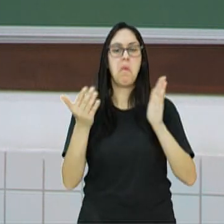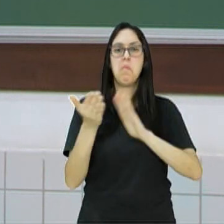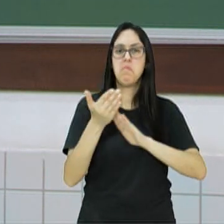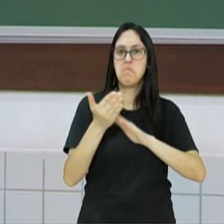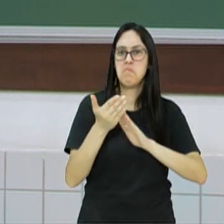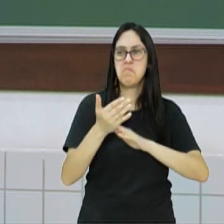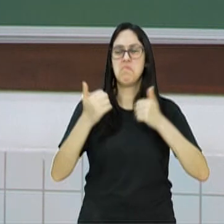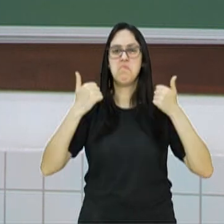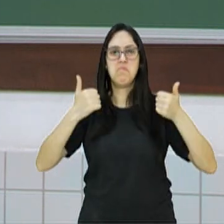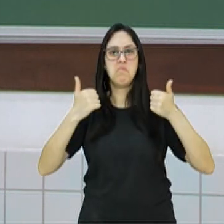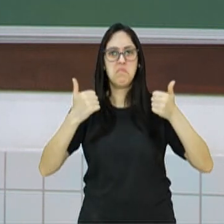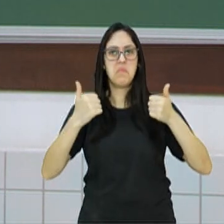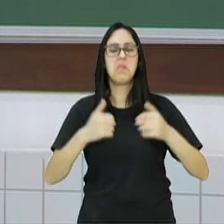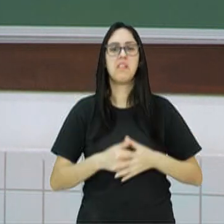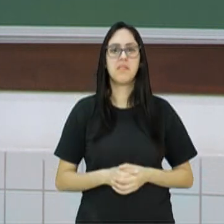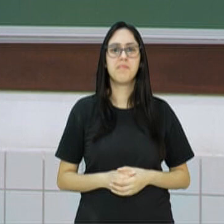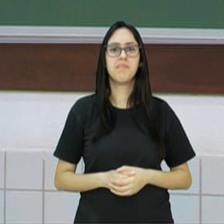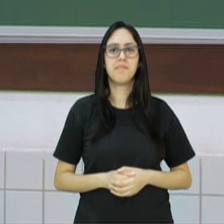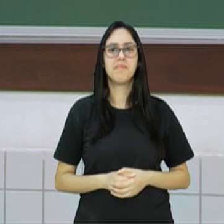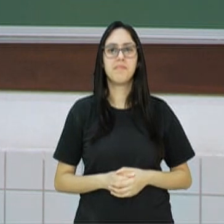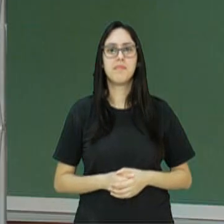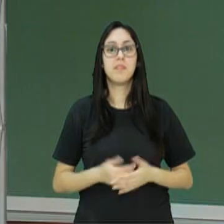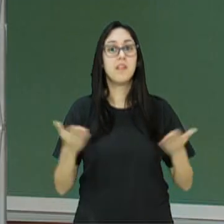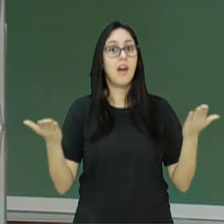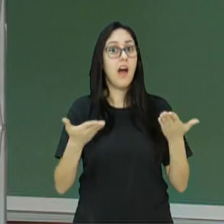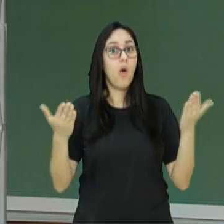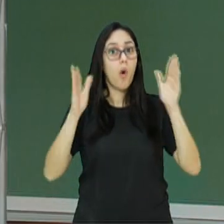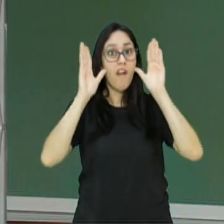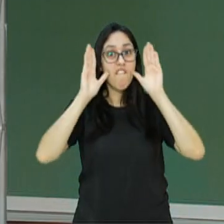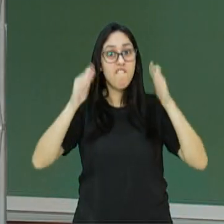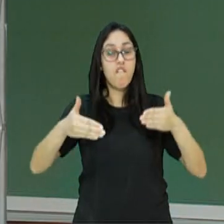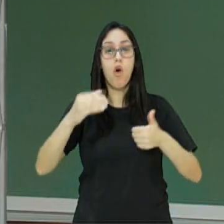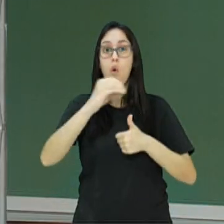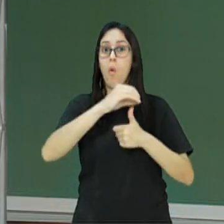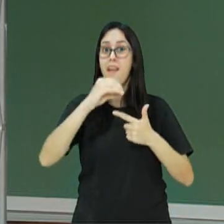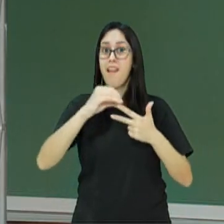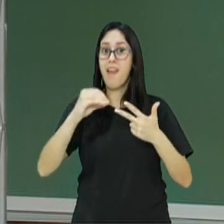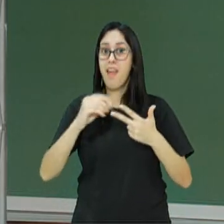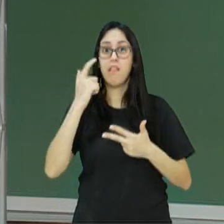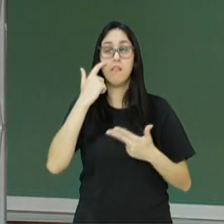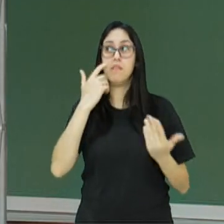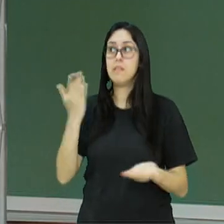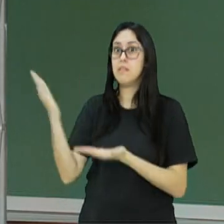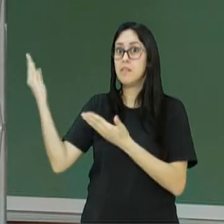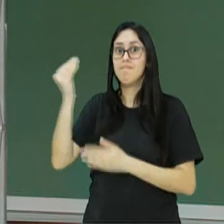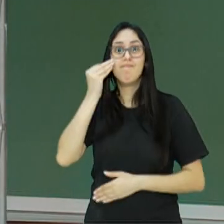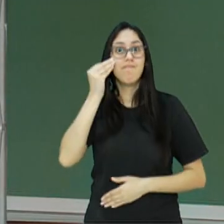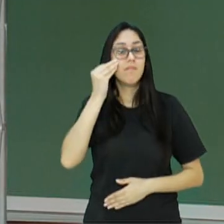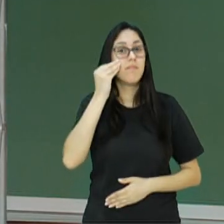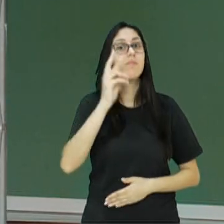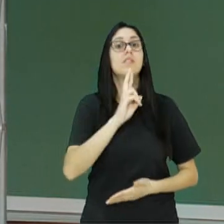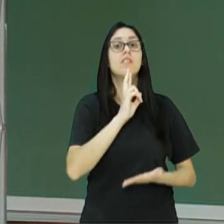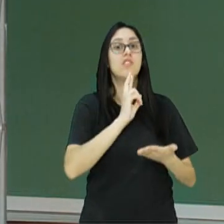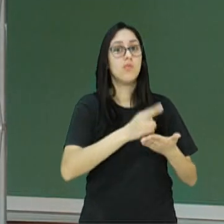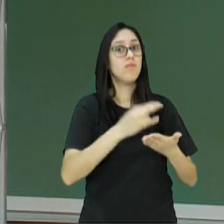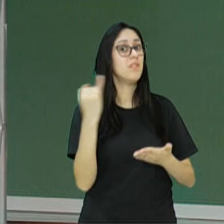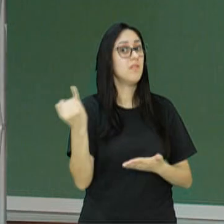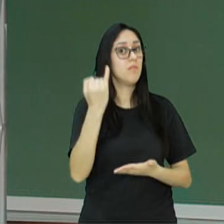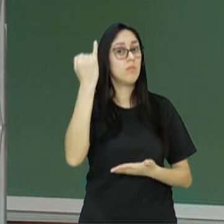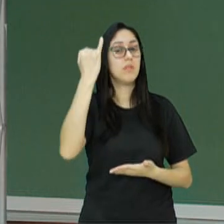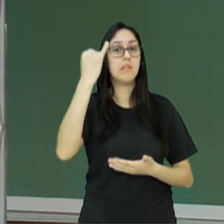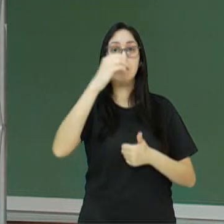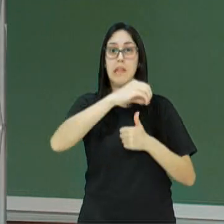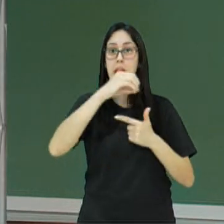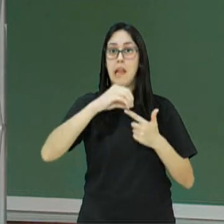Gorbachev quando ele assume o poder. Gente, foco no Enem, exercício do Enem para a gente resolver como que o Enem apresenta essas questões